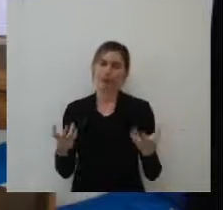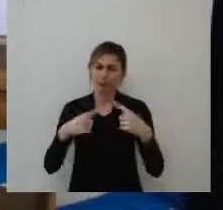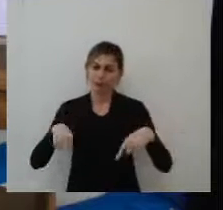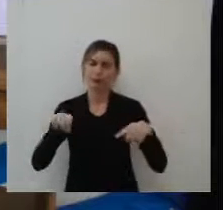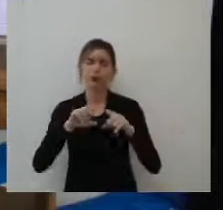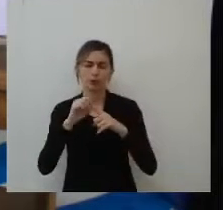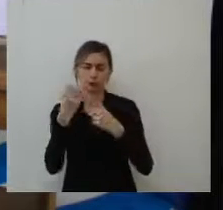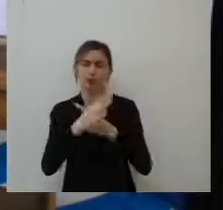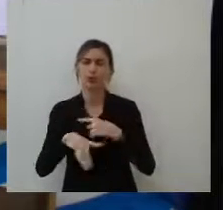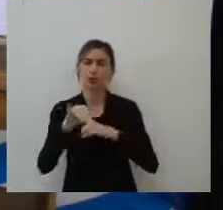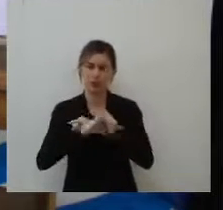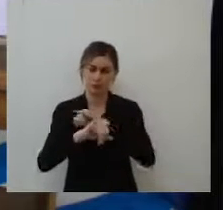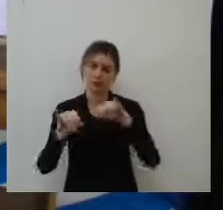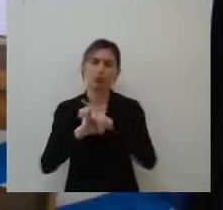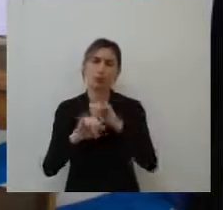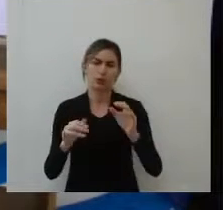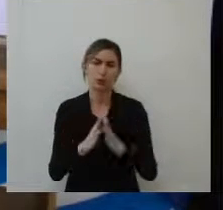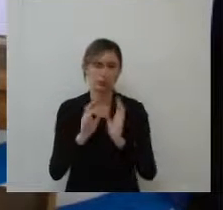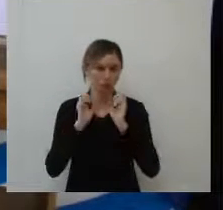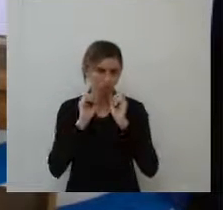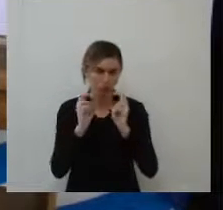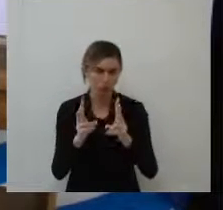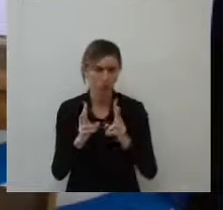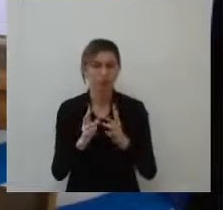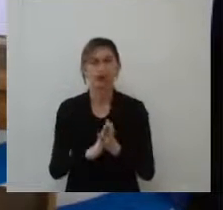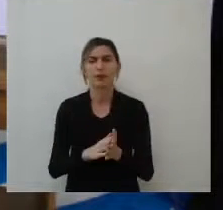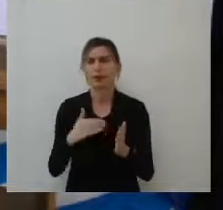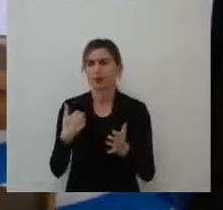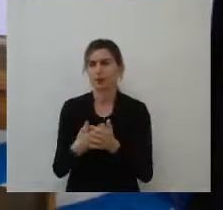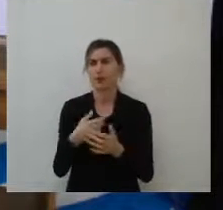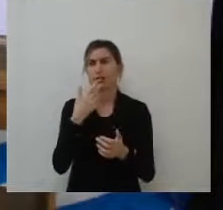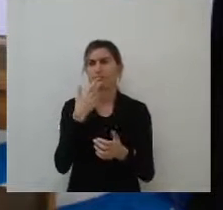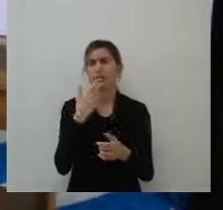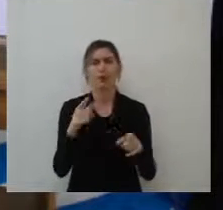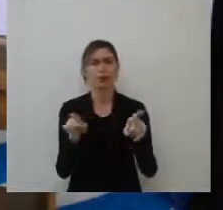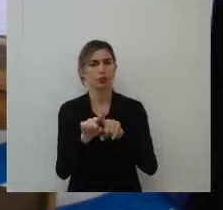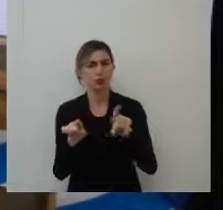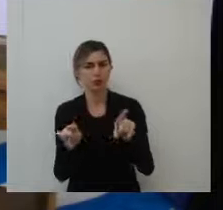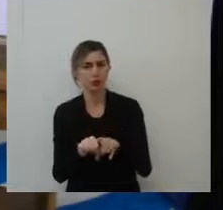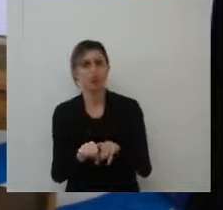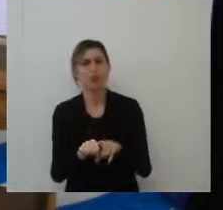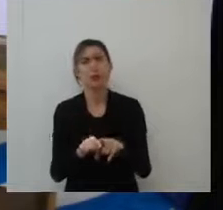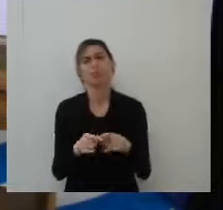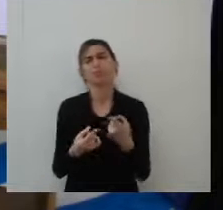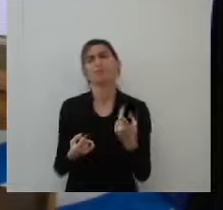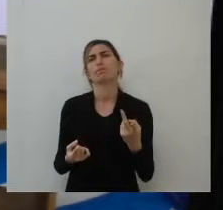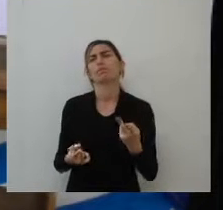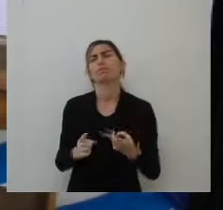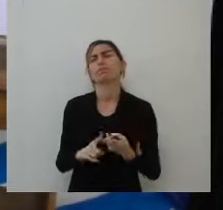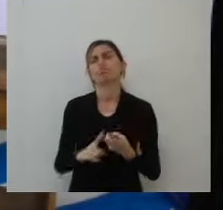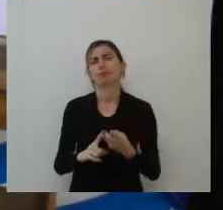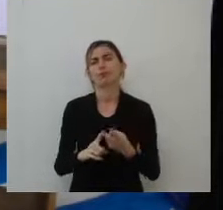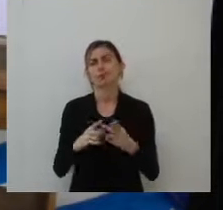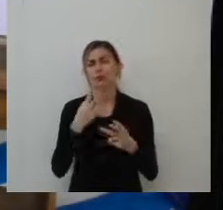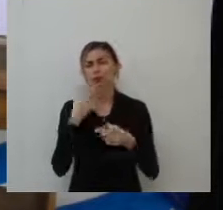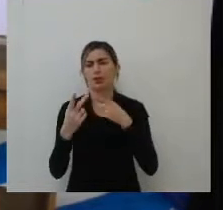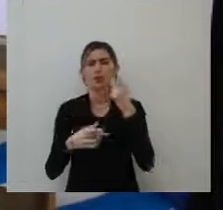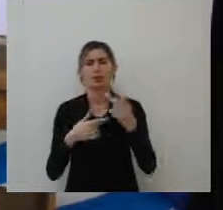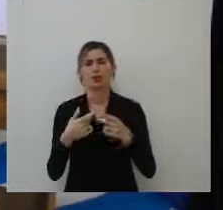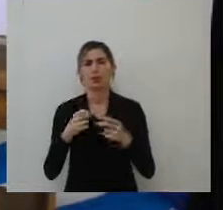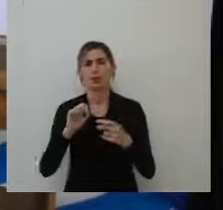somos a sociedade da informação. Ok, vamos lá. Falamos também sobre a questão